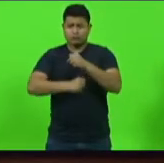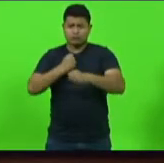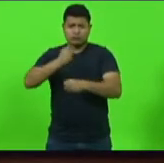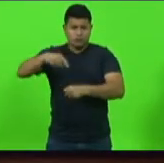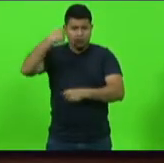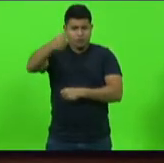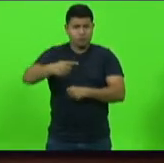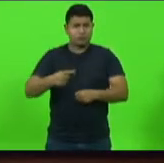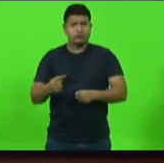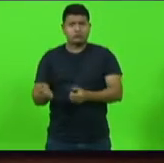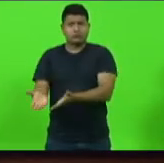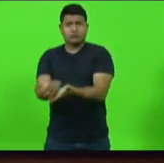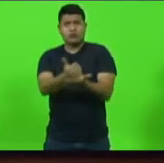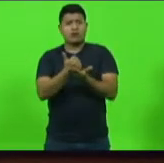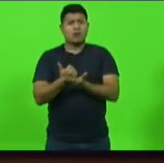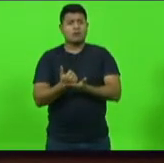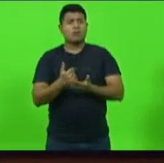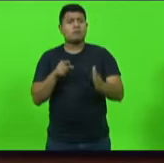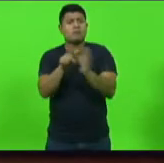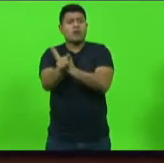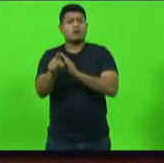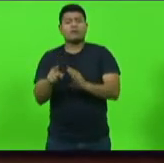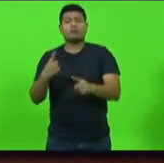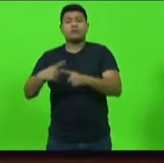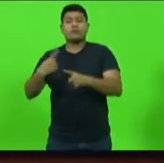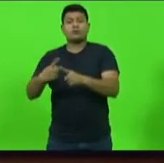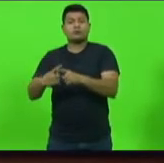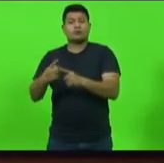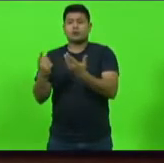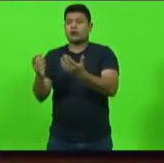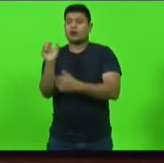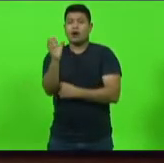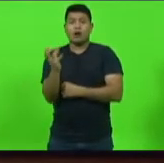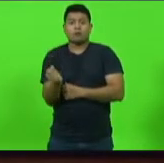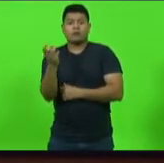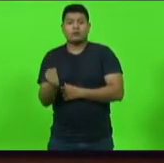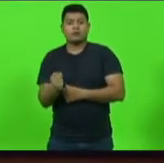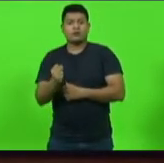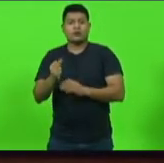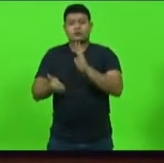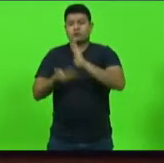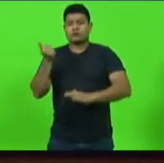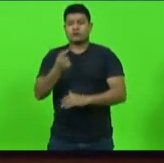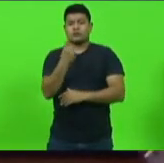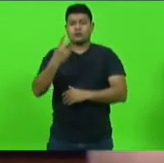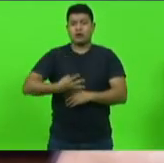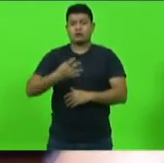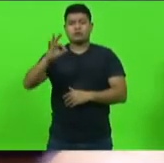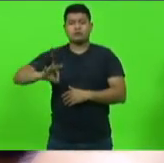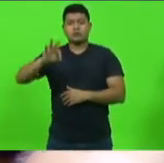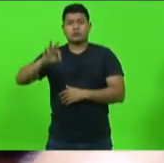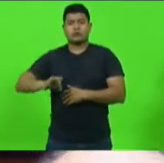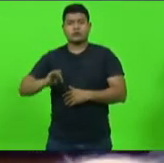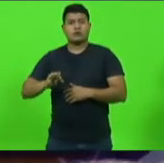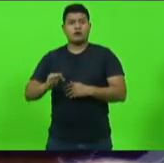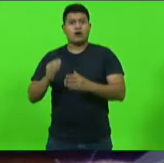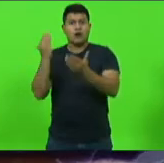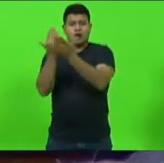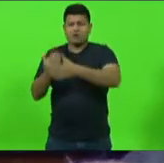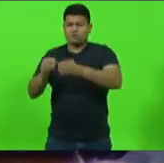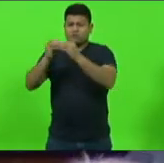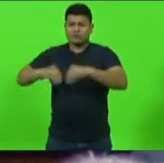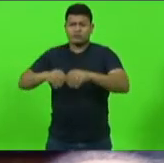que tirou do aposentado 14%? Por que que destruiu com a carreira de um monte de gente